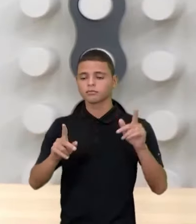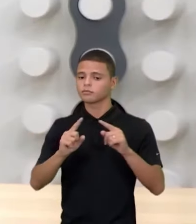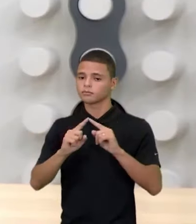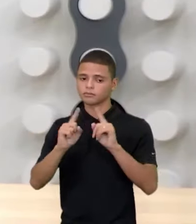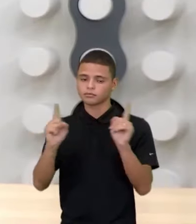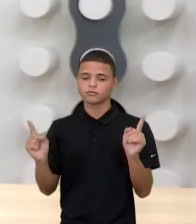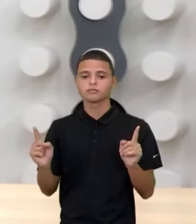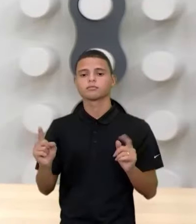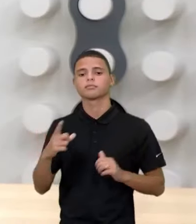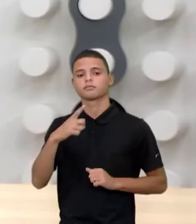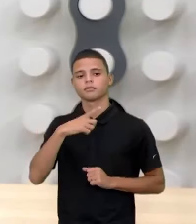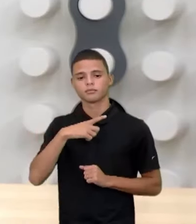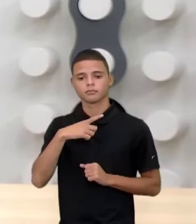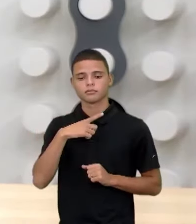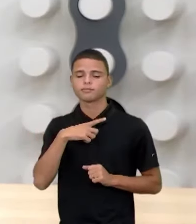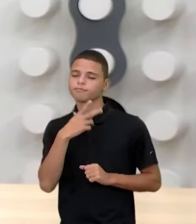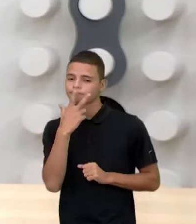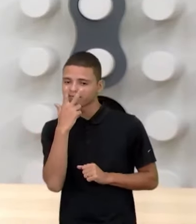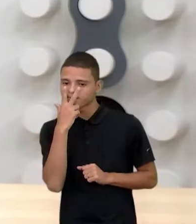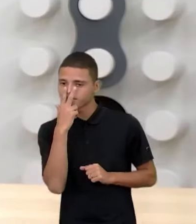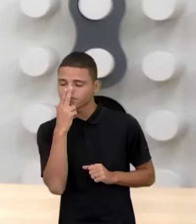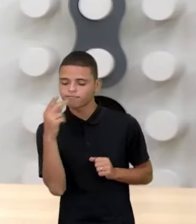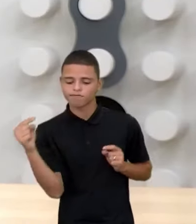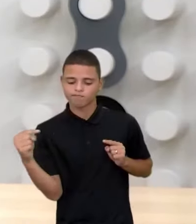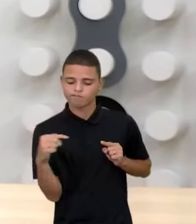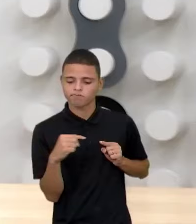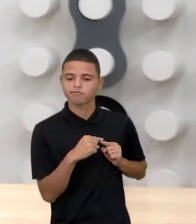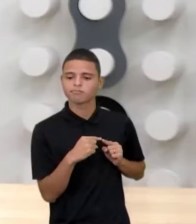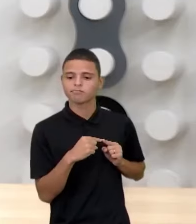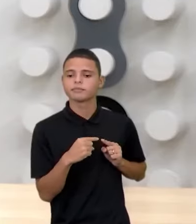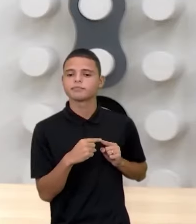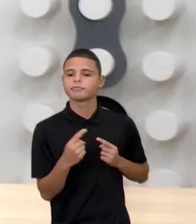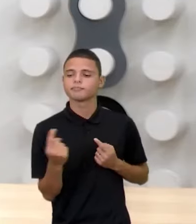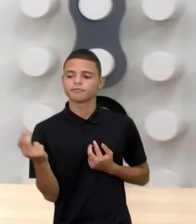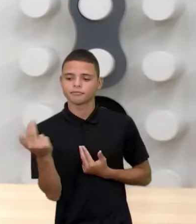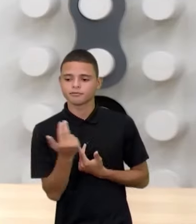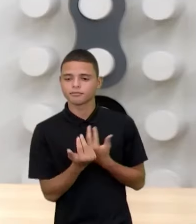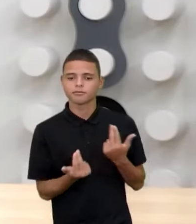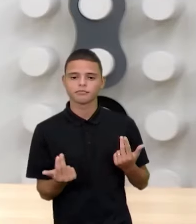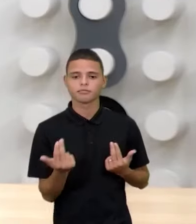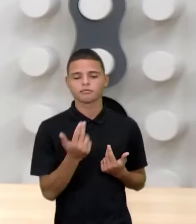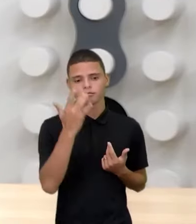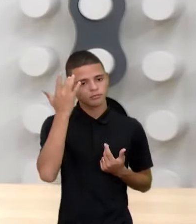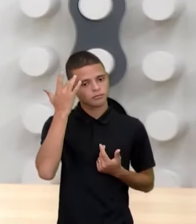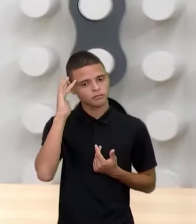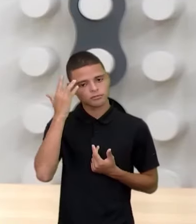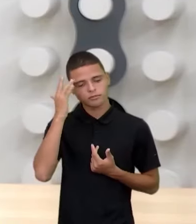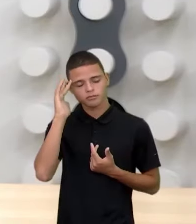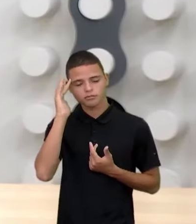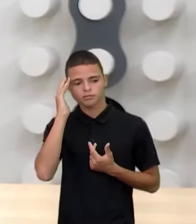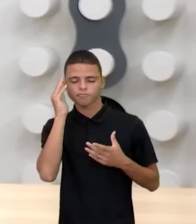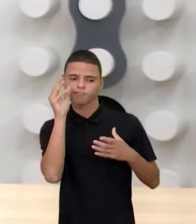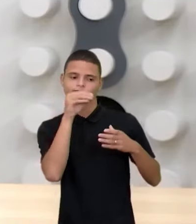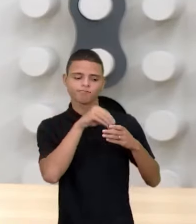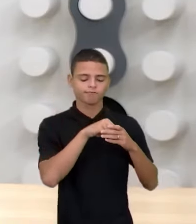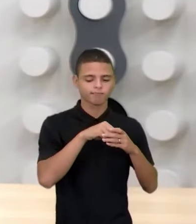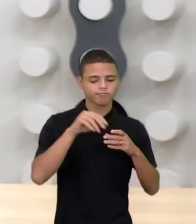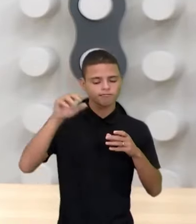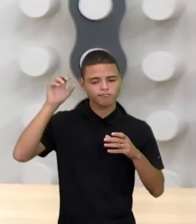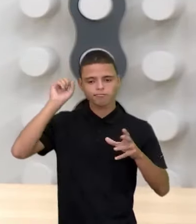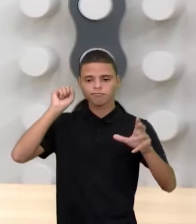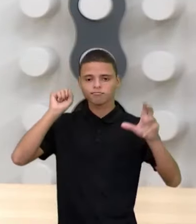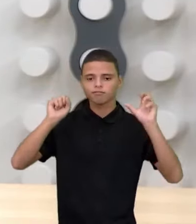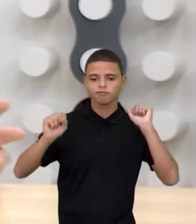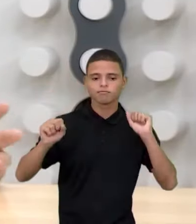uma singularidade, um fio condutor, né? Eu não sei se dentro do ritmo, eu não sei se a